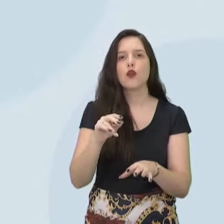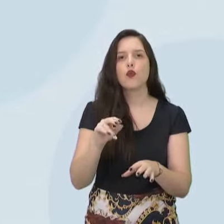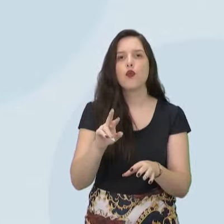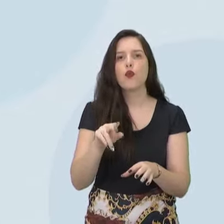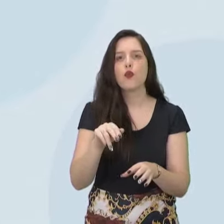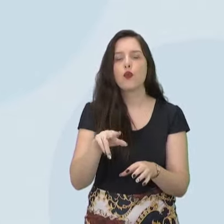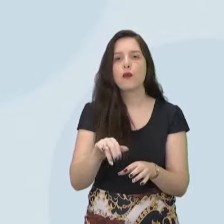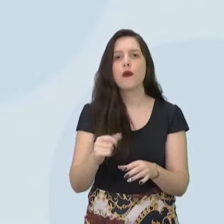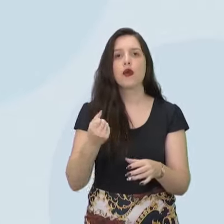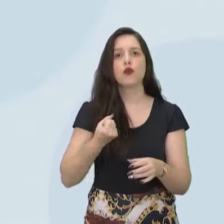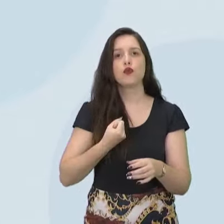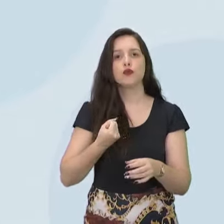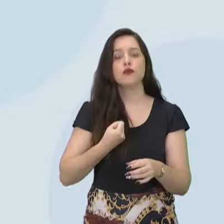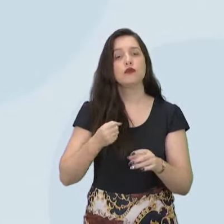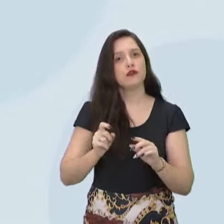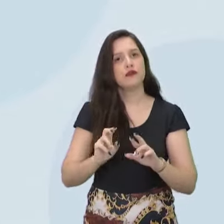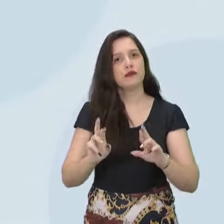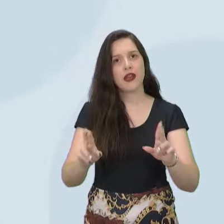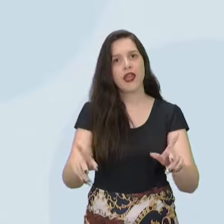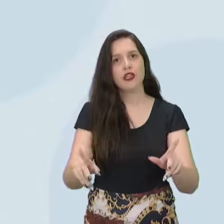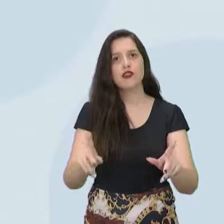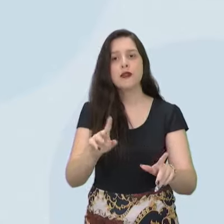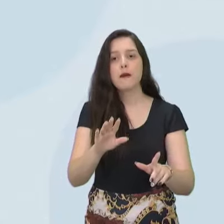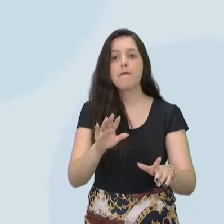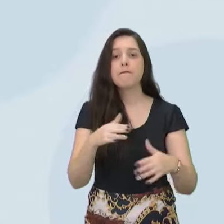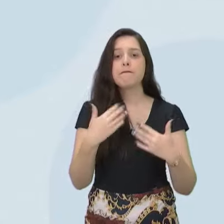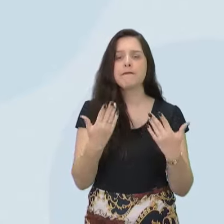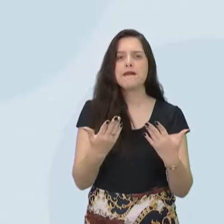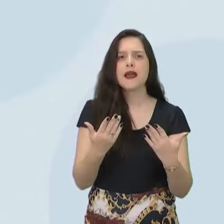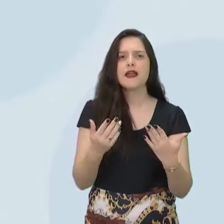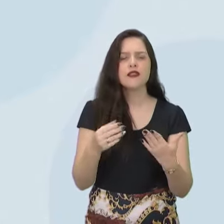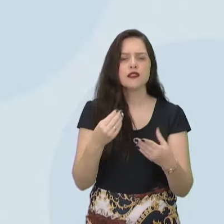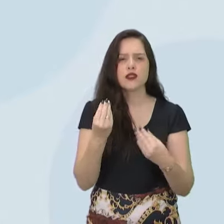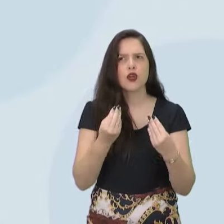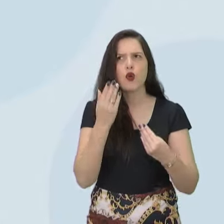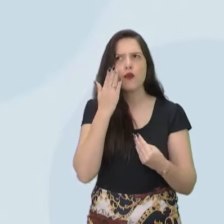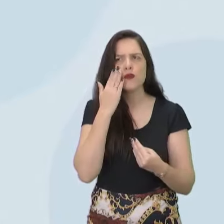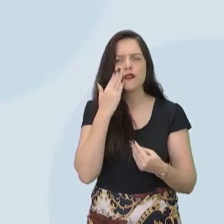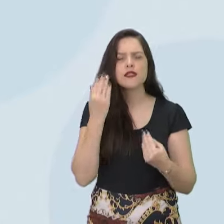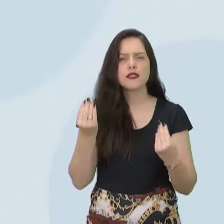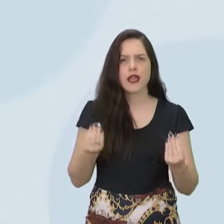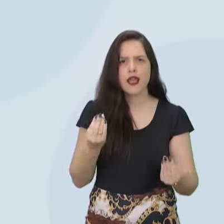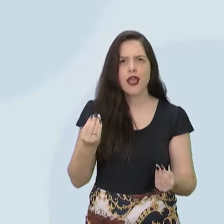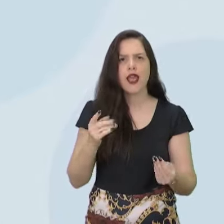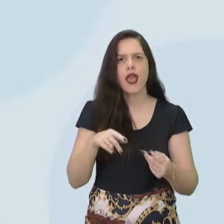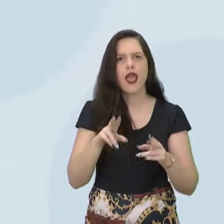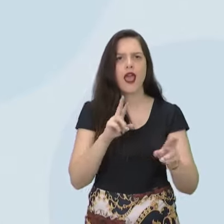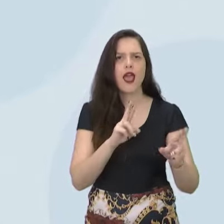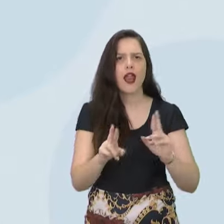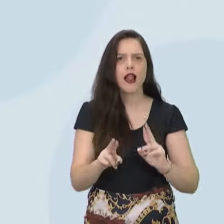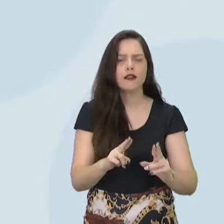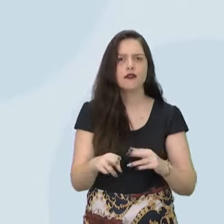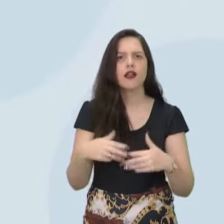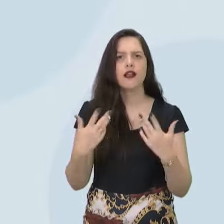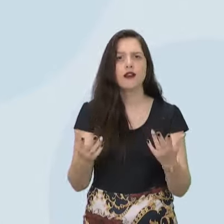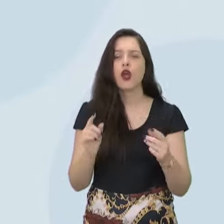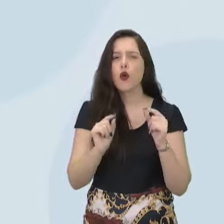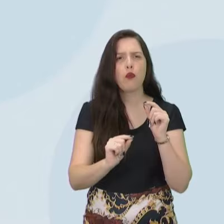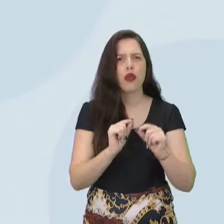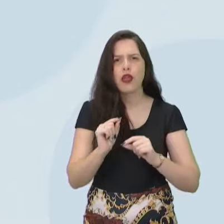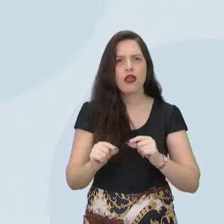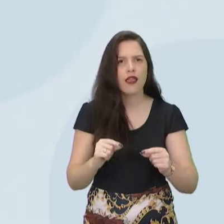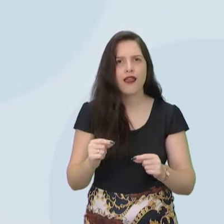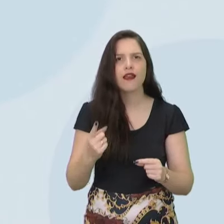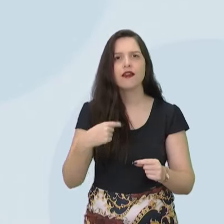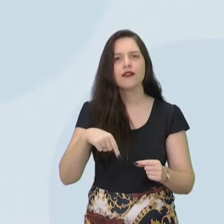os números vão ser diferentes. Ah, então, Gisele, como é que eu sei, né, relacionado aí às ciências humanas, o que é o quê? Aí